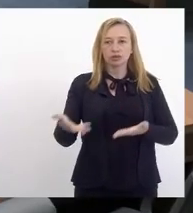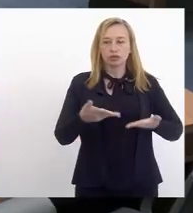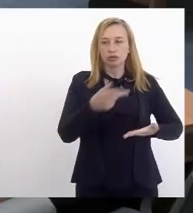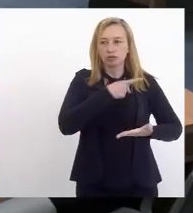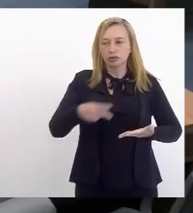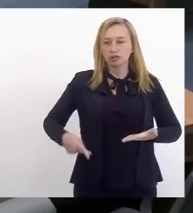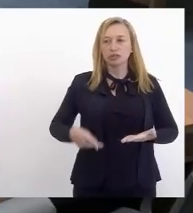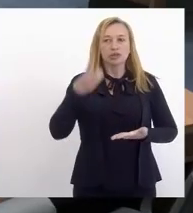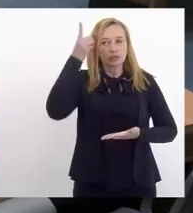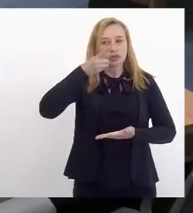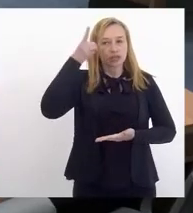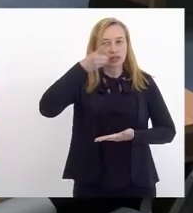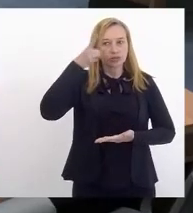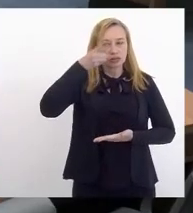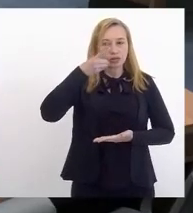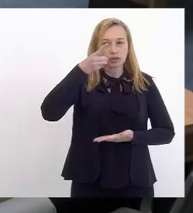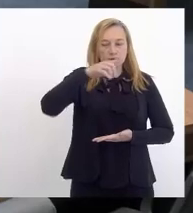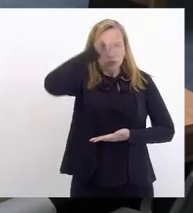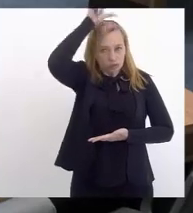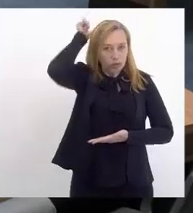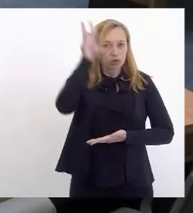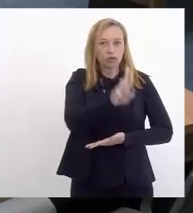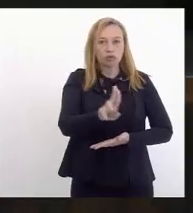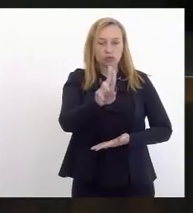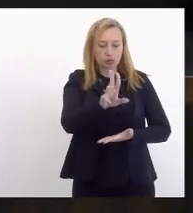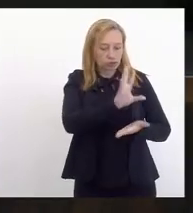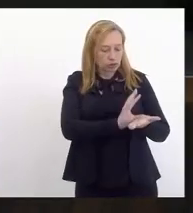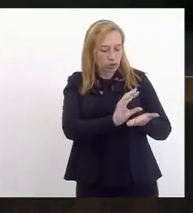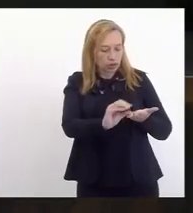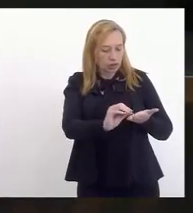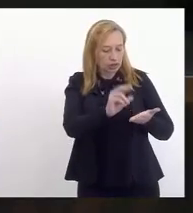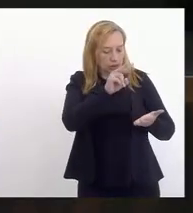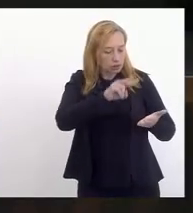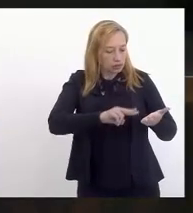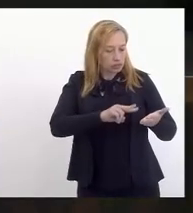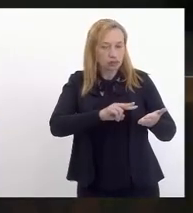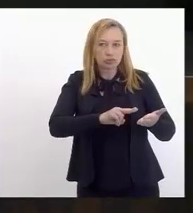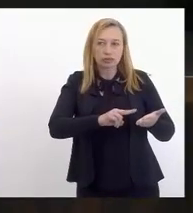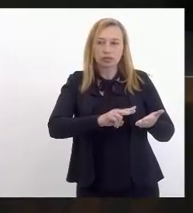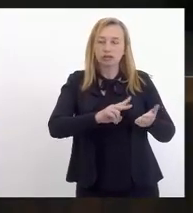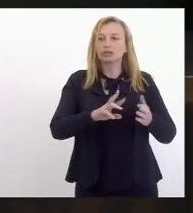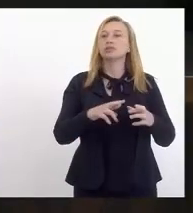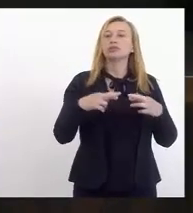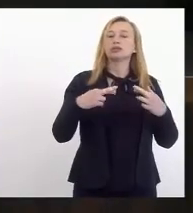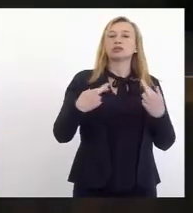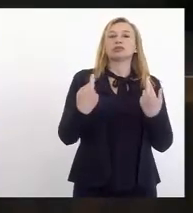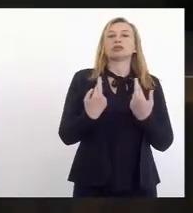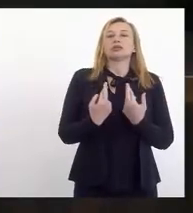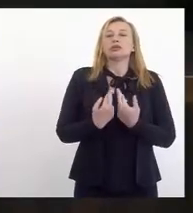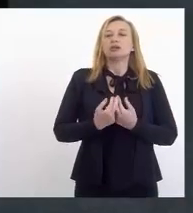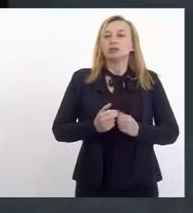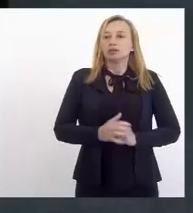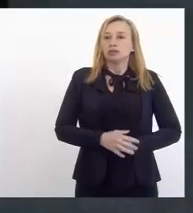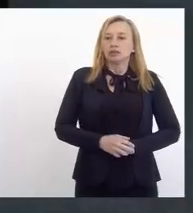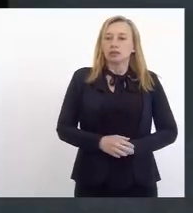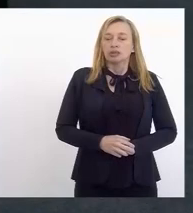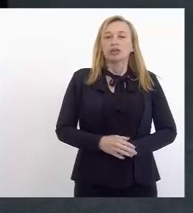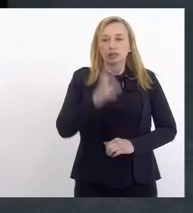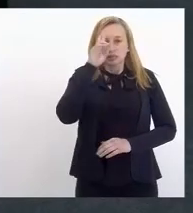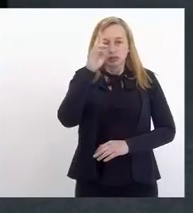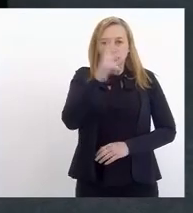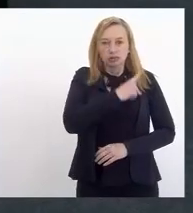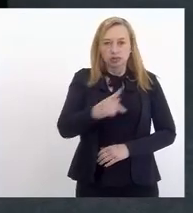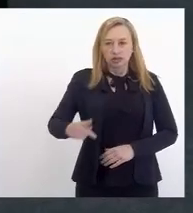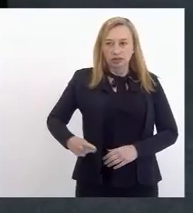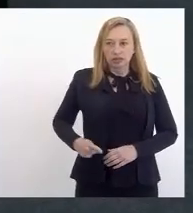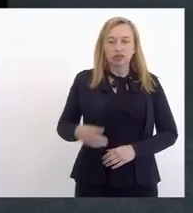senhor deputado Luiz Paulo para fazer a leitura da ata da sessão anterior. Senhora